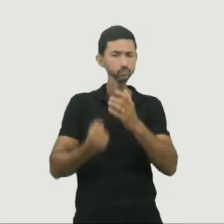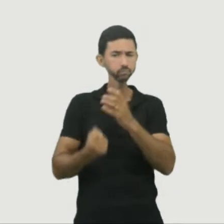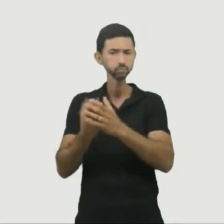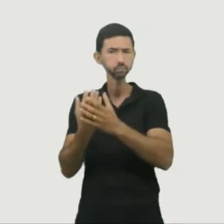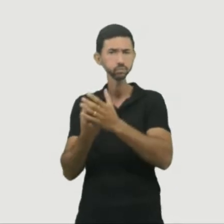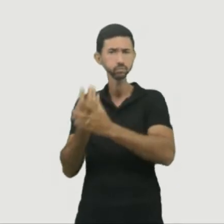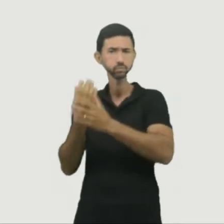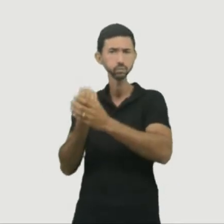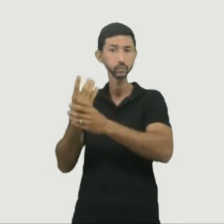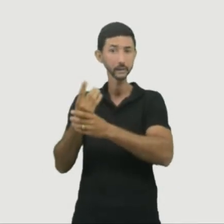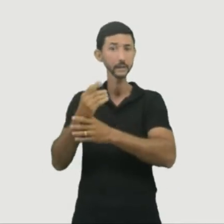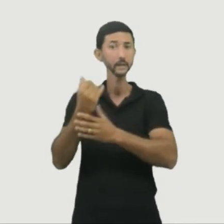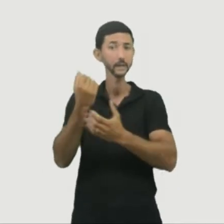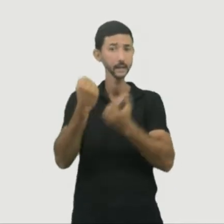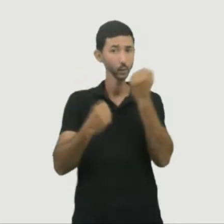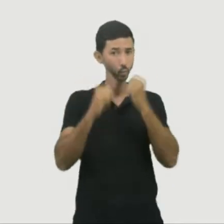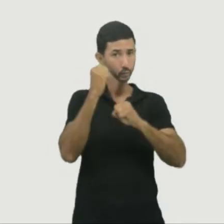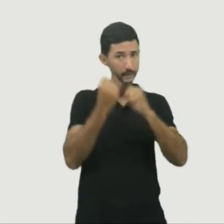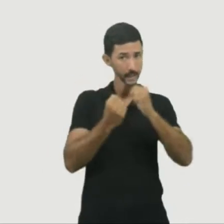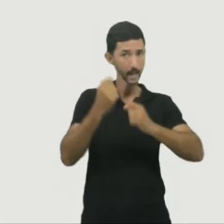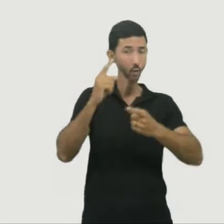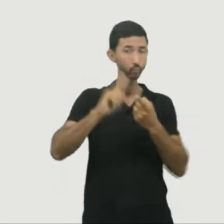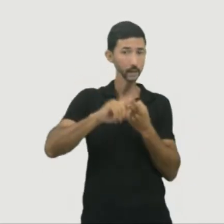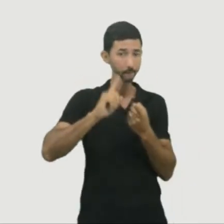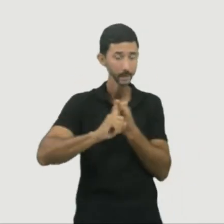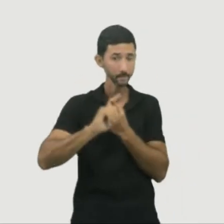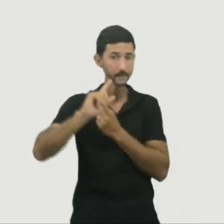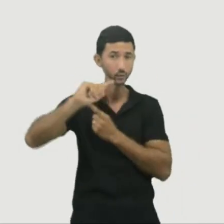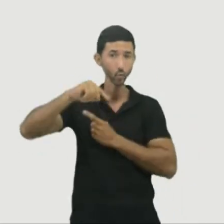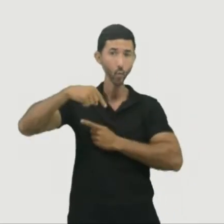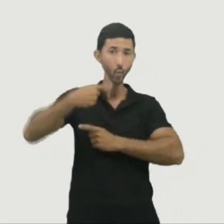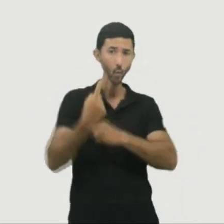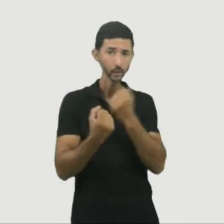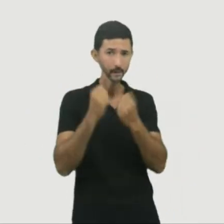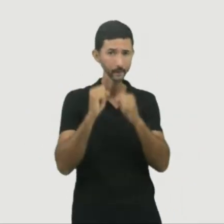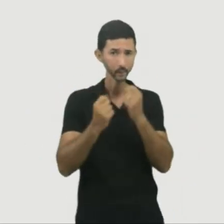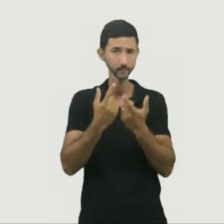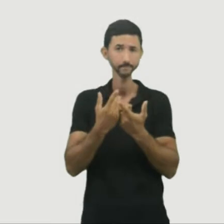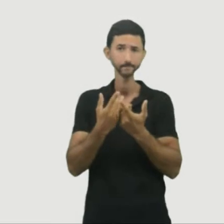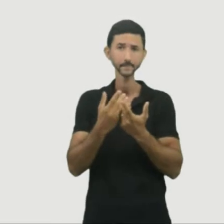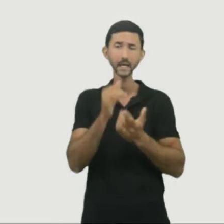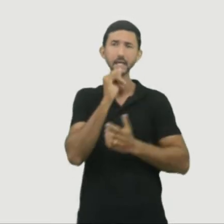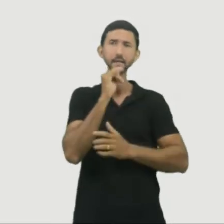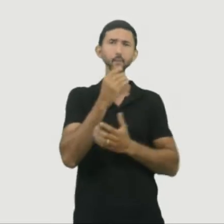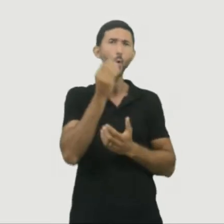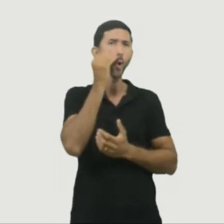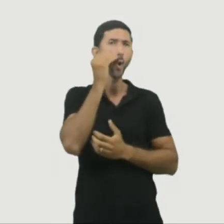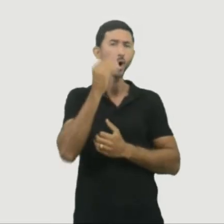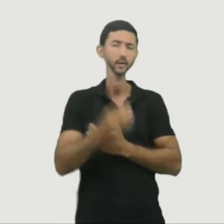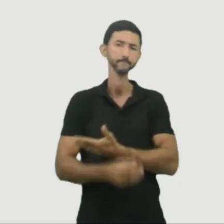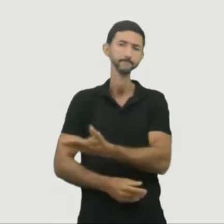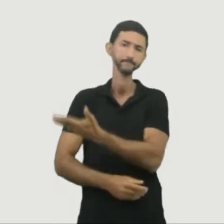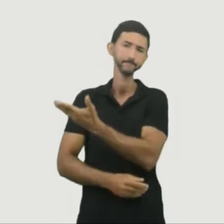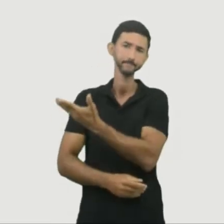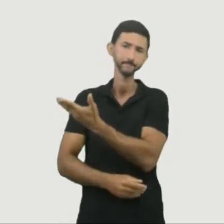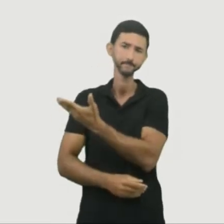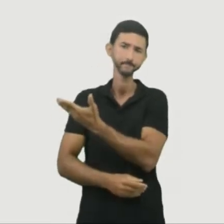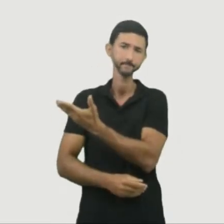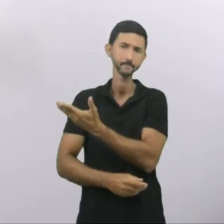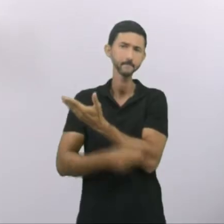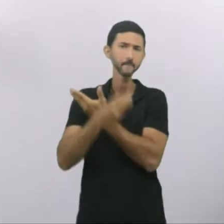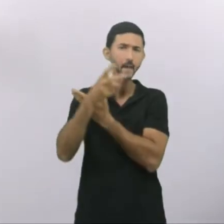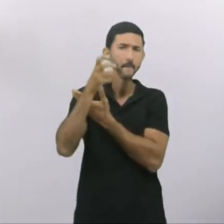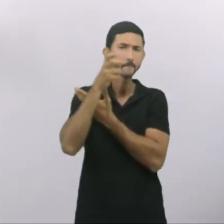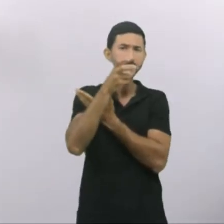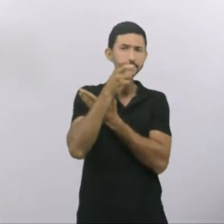somente industrial. É isso que eu queria que vocês prestassem atenção. Notem, uma coisa, aluno, que eu queria que vocês